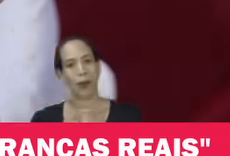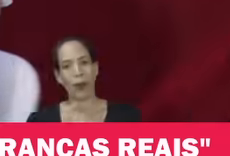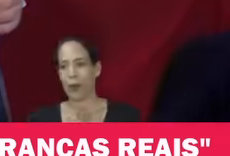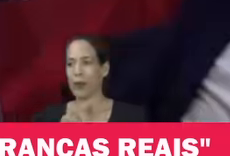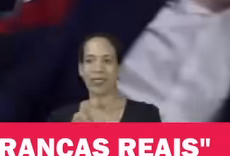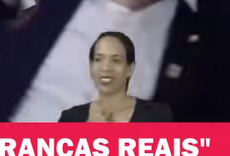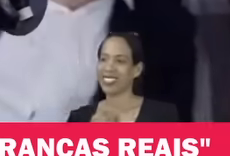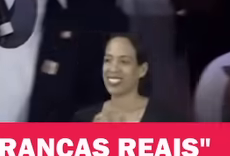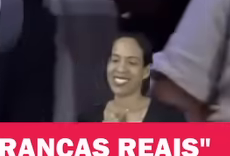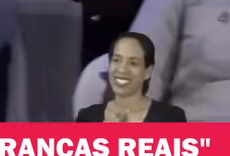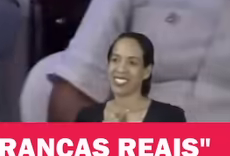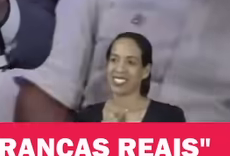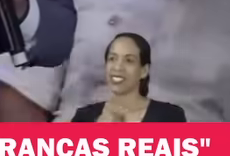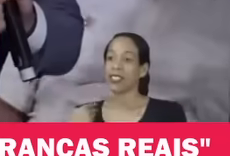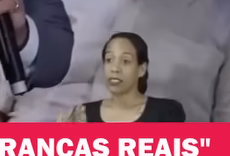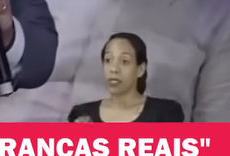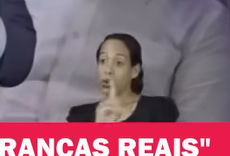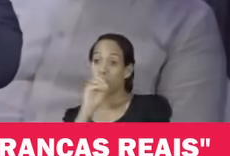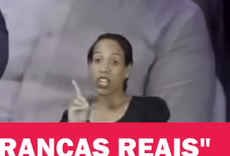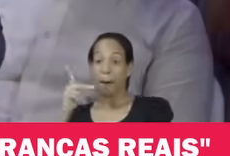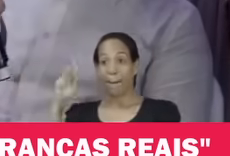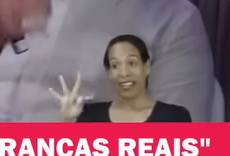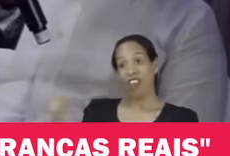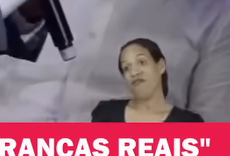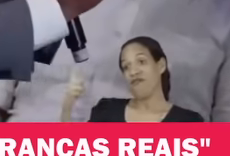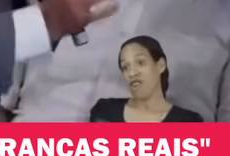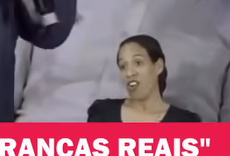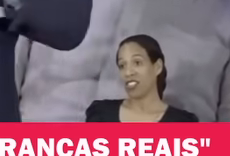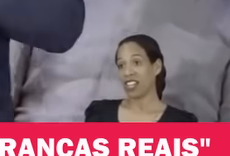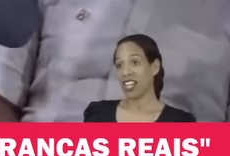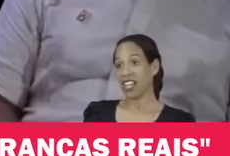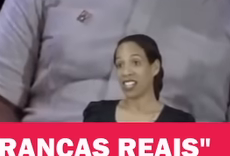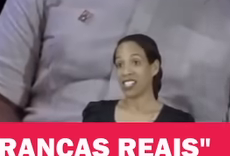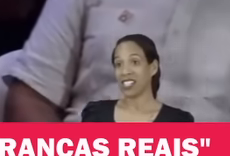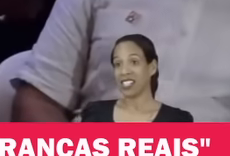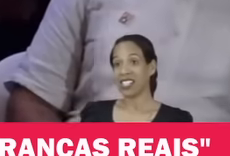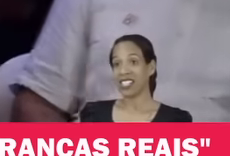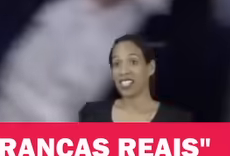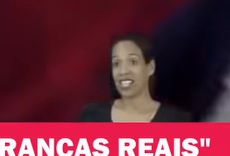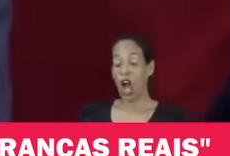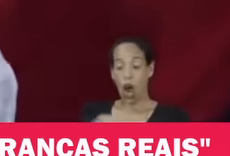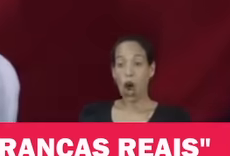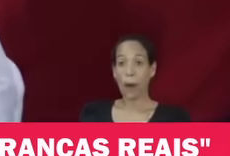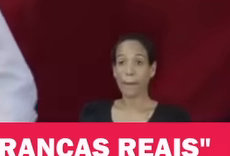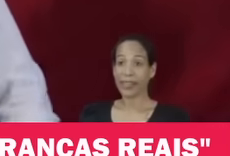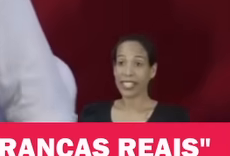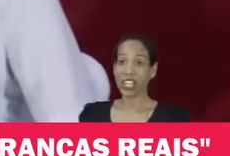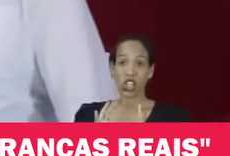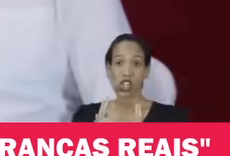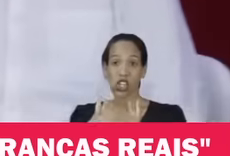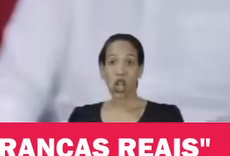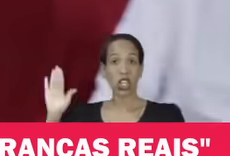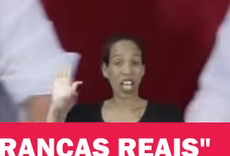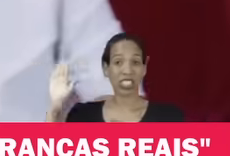dá. O dia que o PT recuperar a razão, o PT vai obrigar que todos